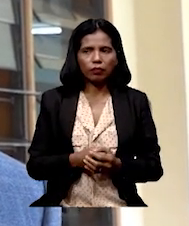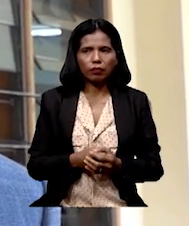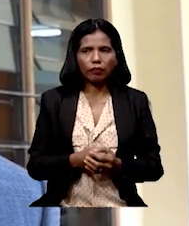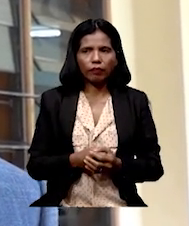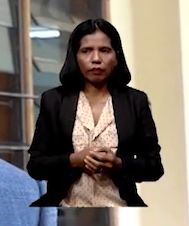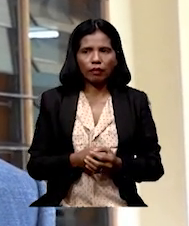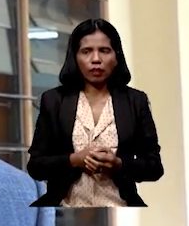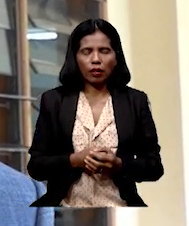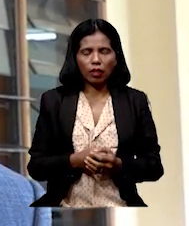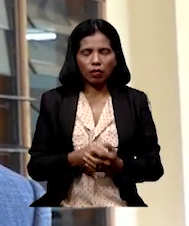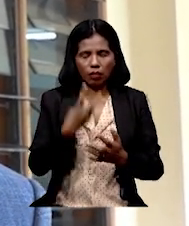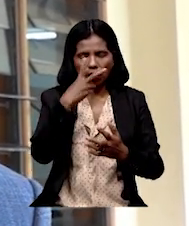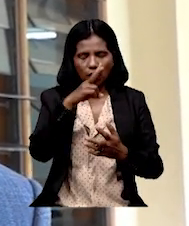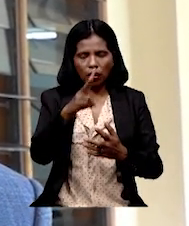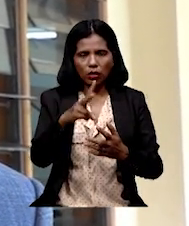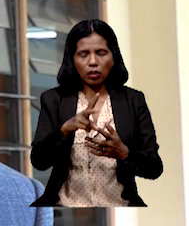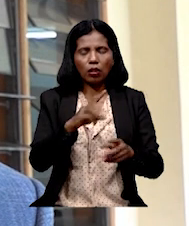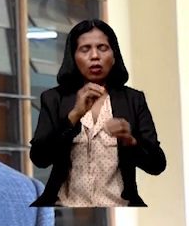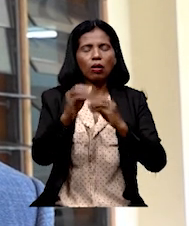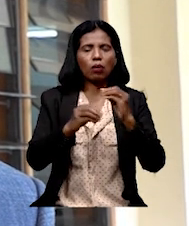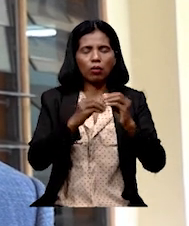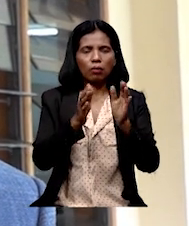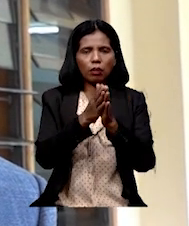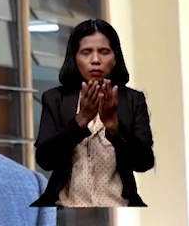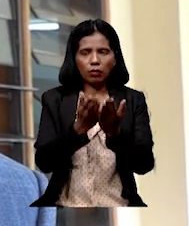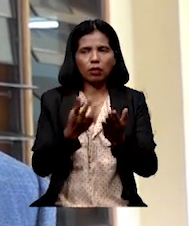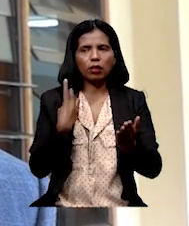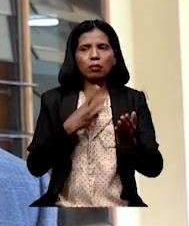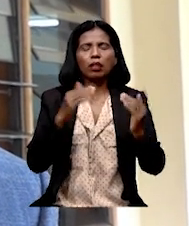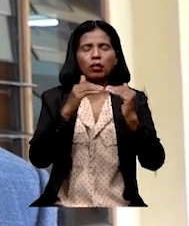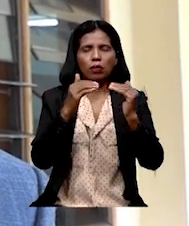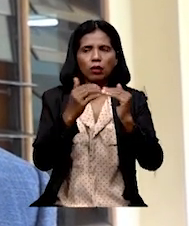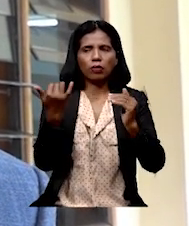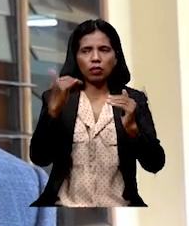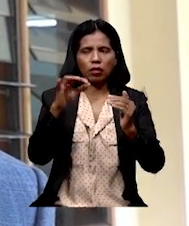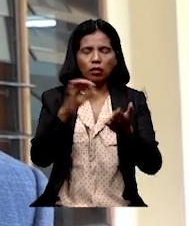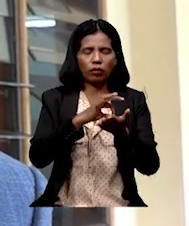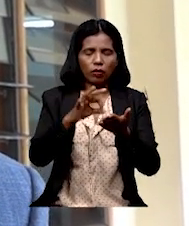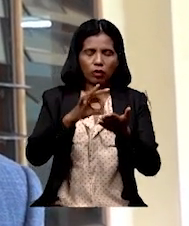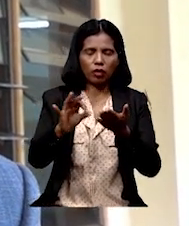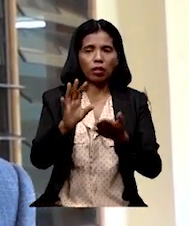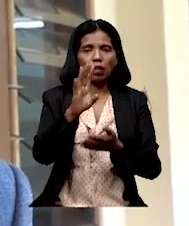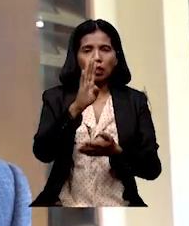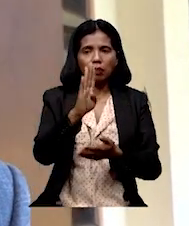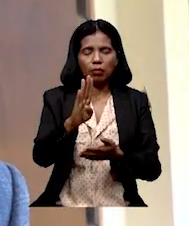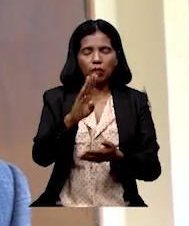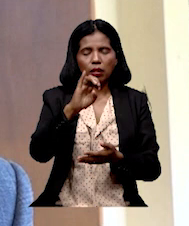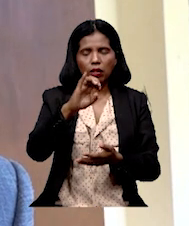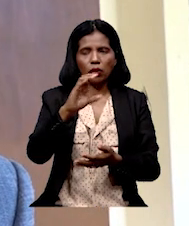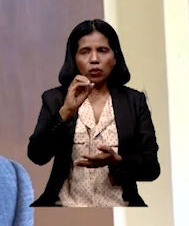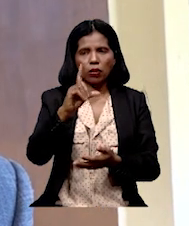amihalo leitura crítica kona ba livro refer iha amine encontro ser iha formação biologia ne nebe